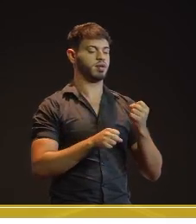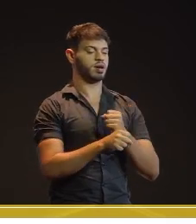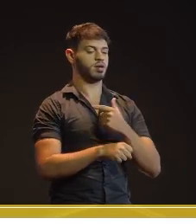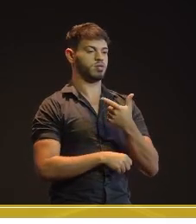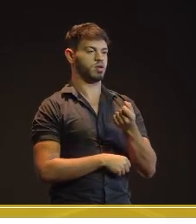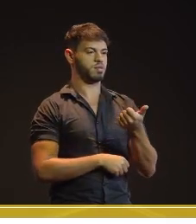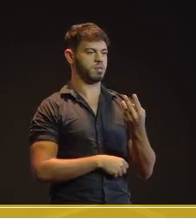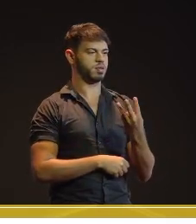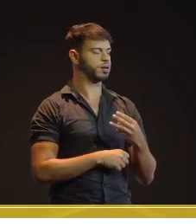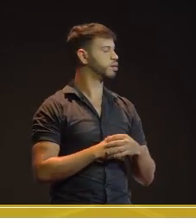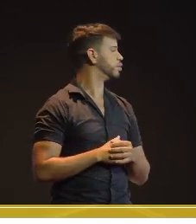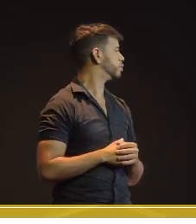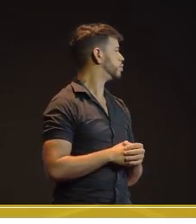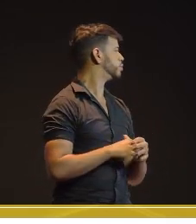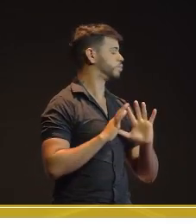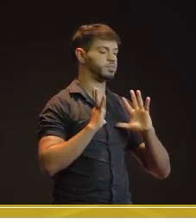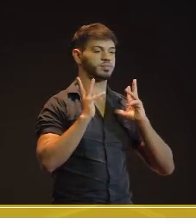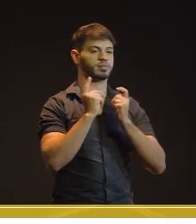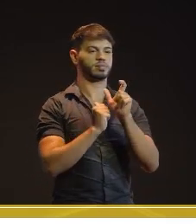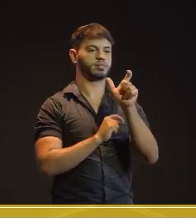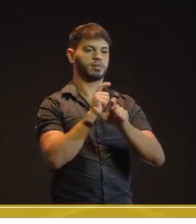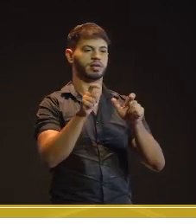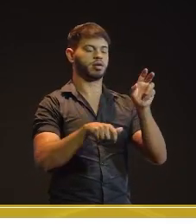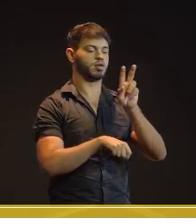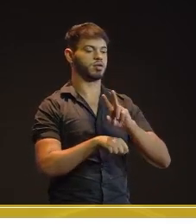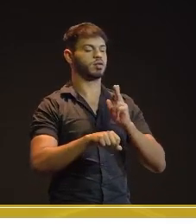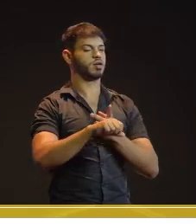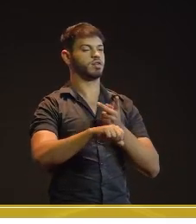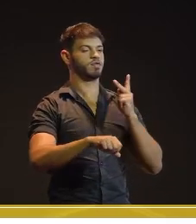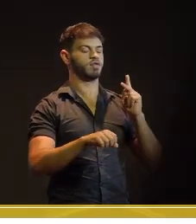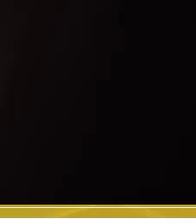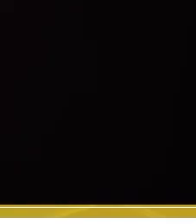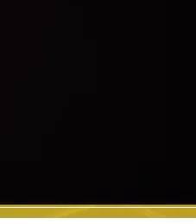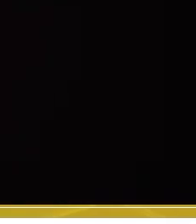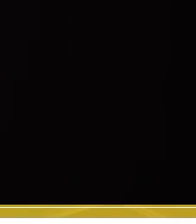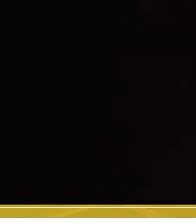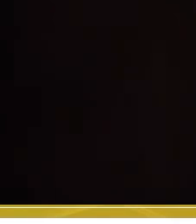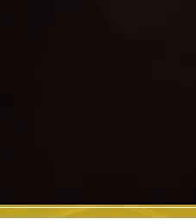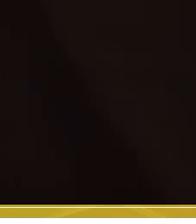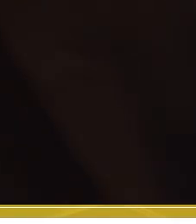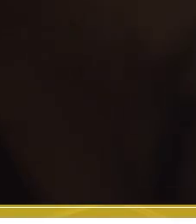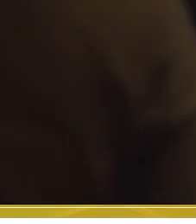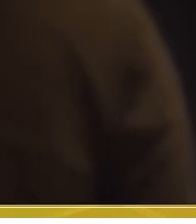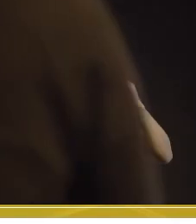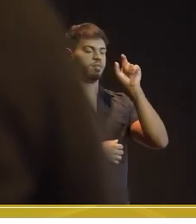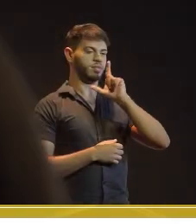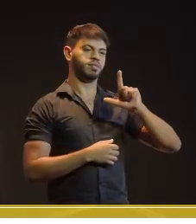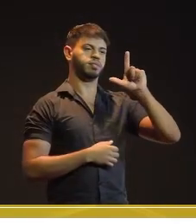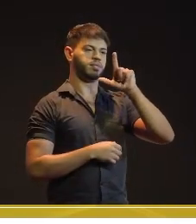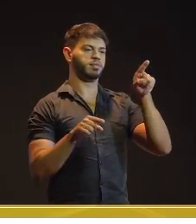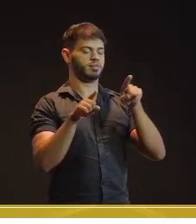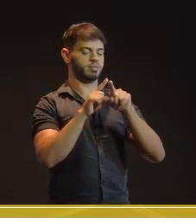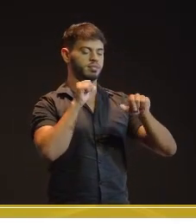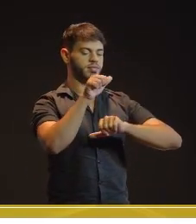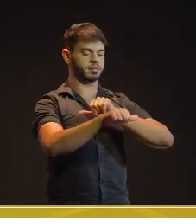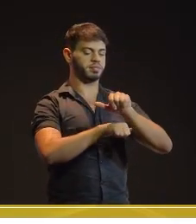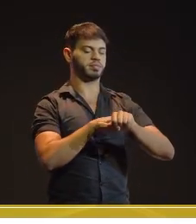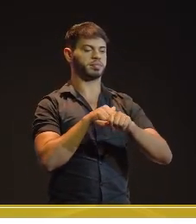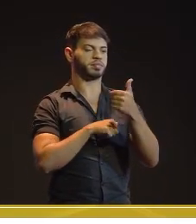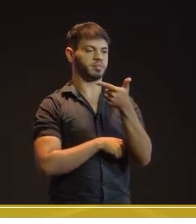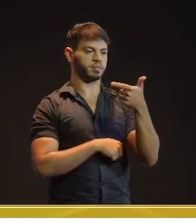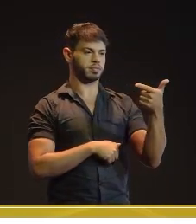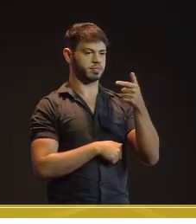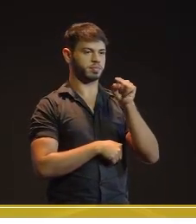2013, praticamente todos os fabricantes usavam vidro de 4 milímetros temperado. Essa lógica foi mudando para vidro de 2 milímetros